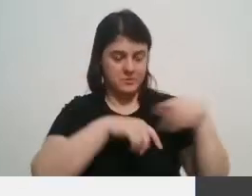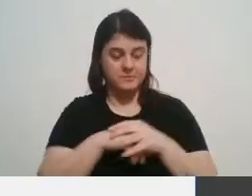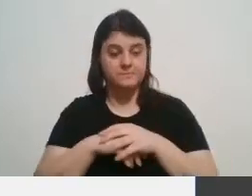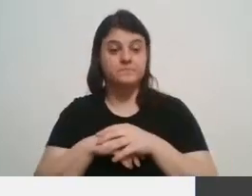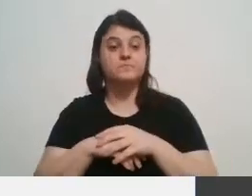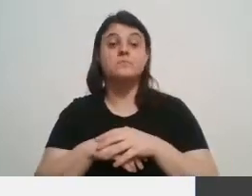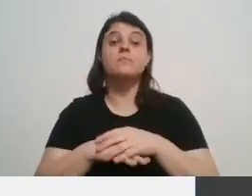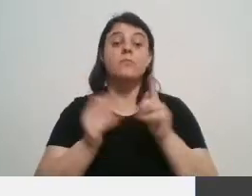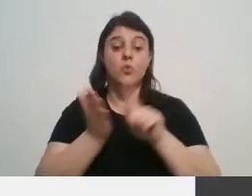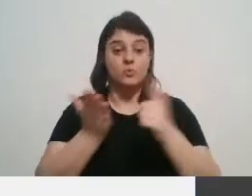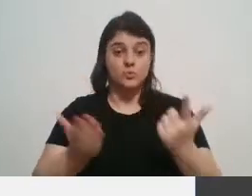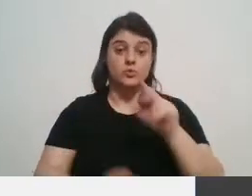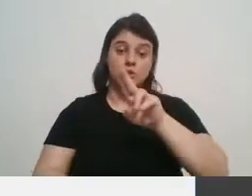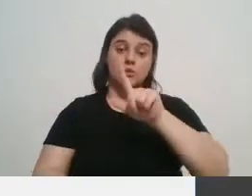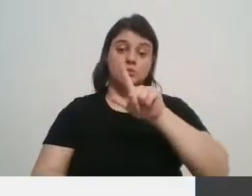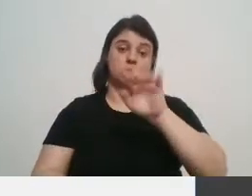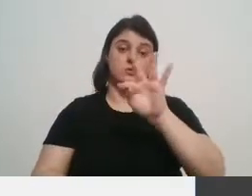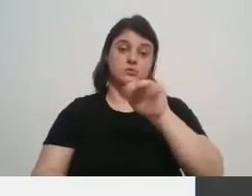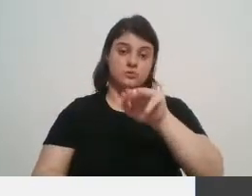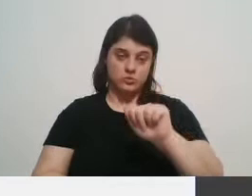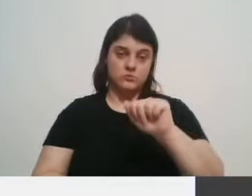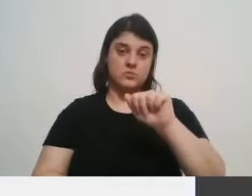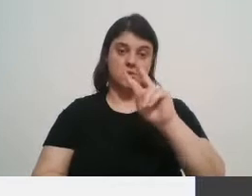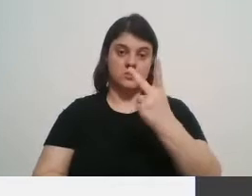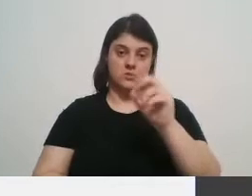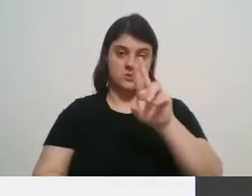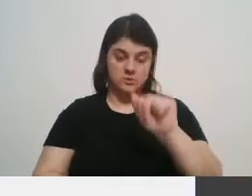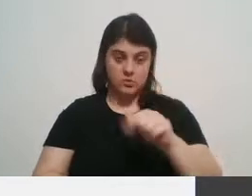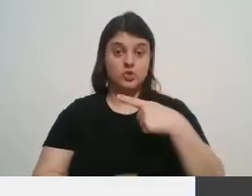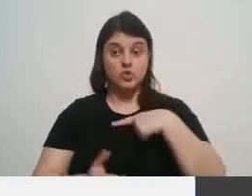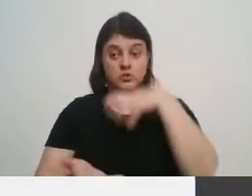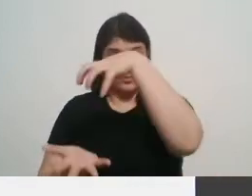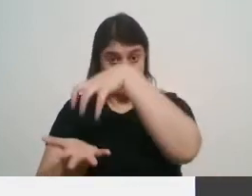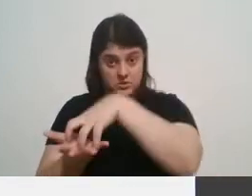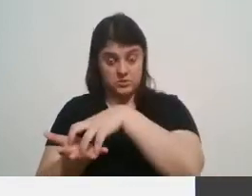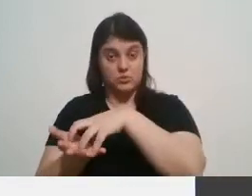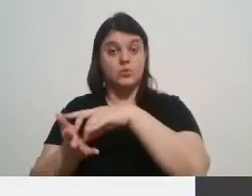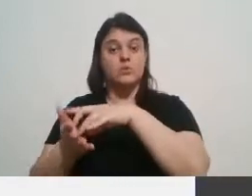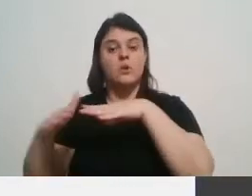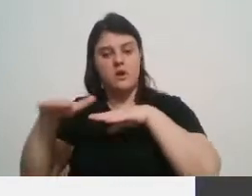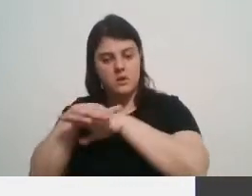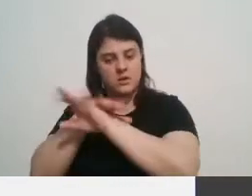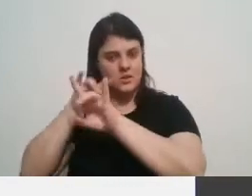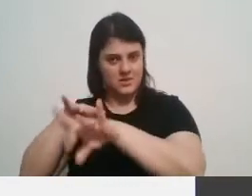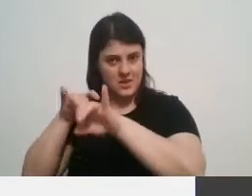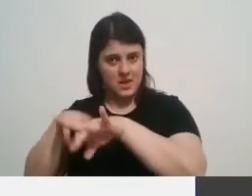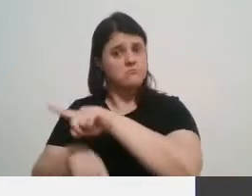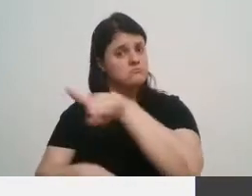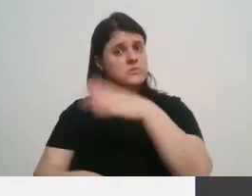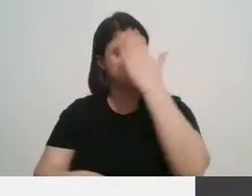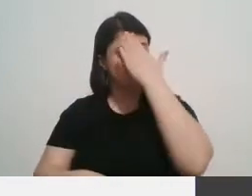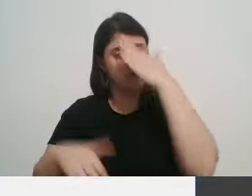Hora, ele tinha um arquivo técnico, ele tinha um setor chamado arquivo técnico, portanto, entendia a sua acumulação